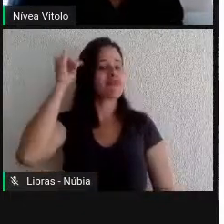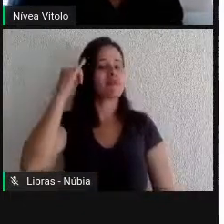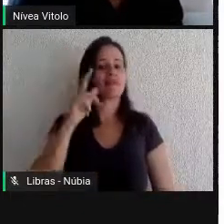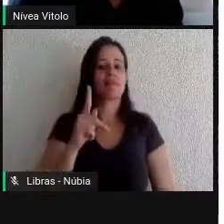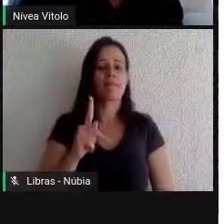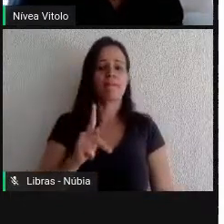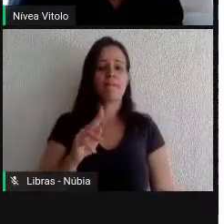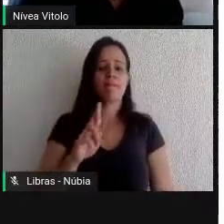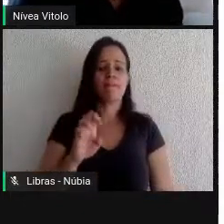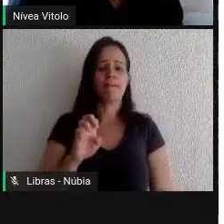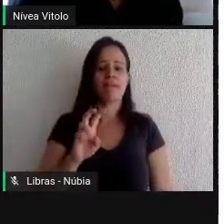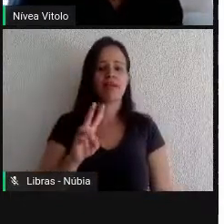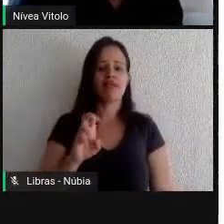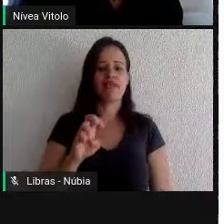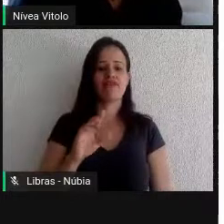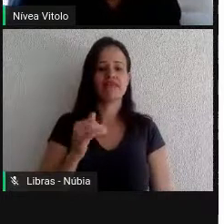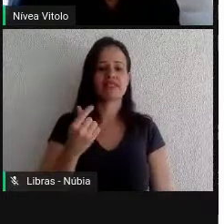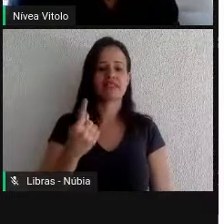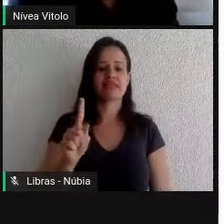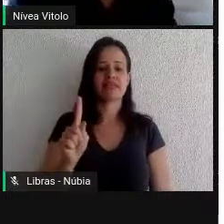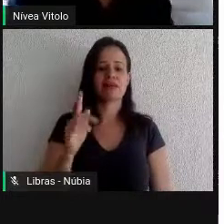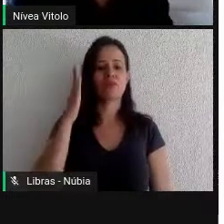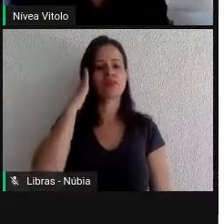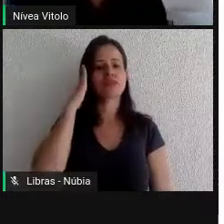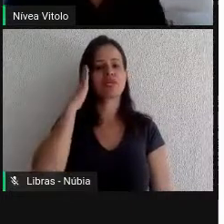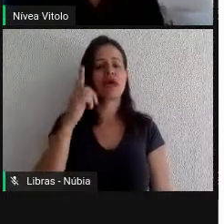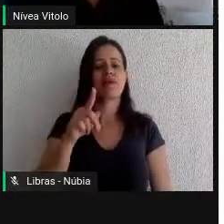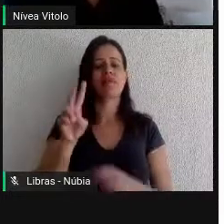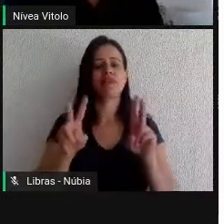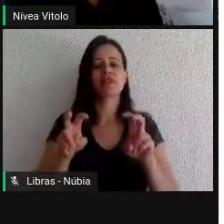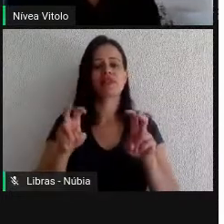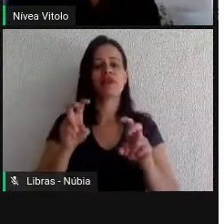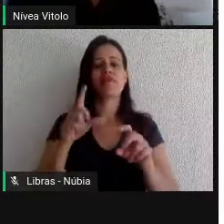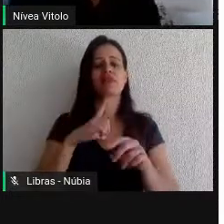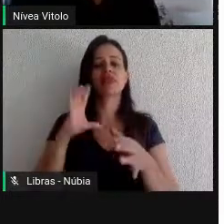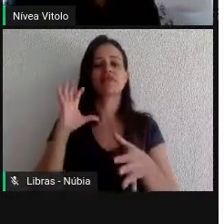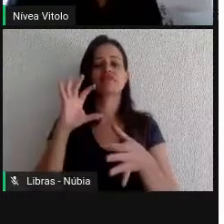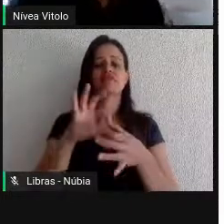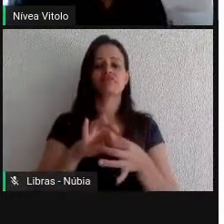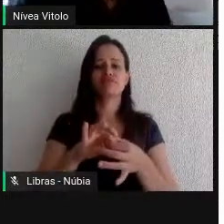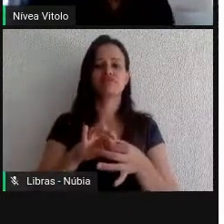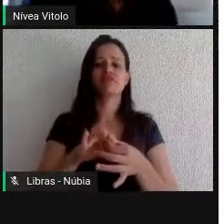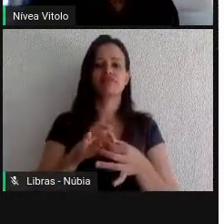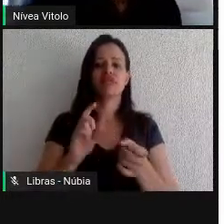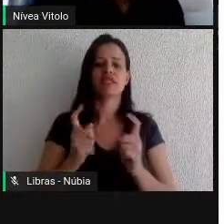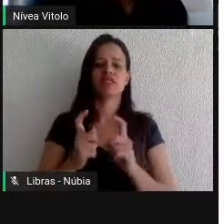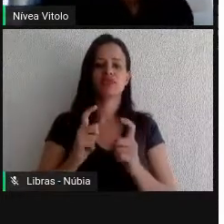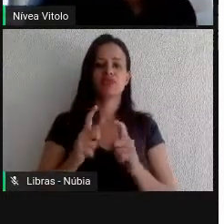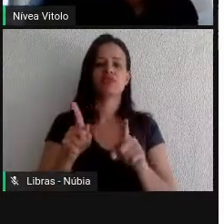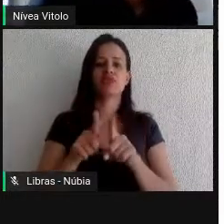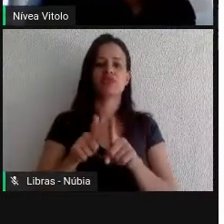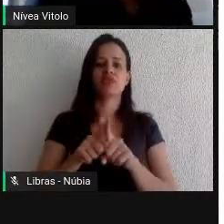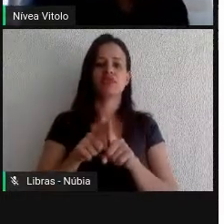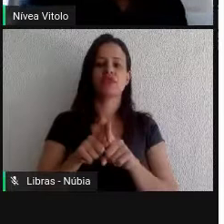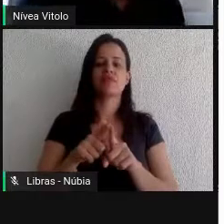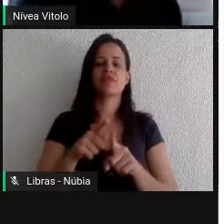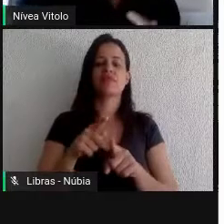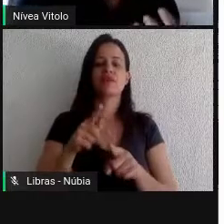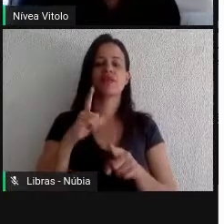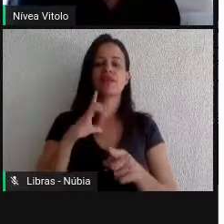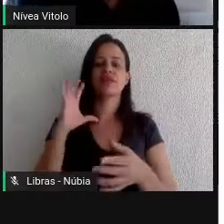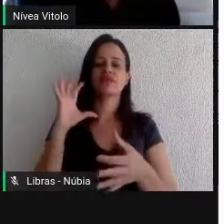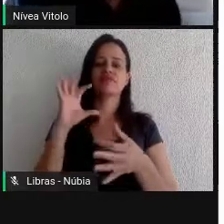também pôde perceber que o tema da gestão está mais presente nas de iniciativa do executivo, e isso também era previsível, tendo em vista